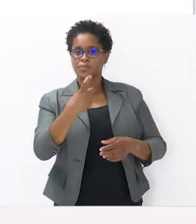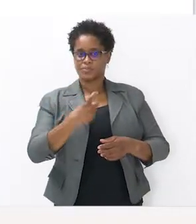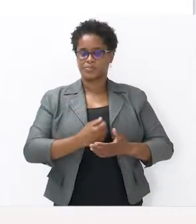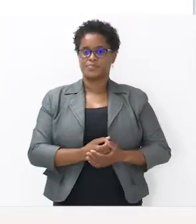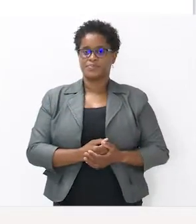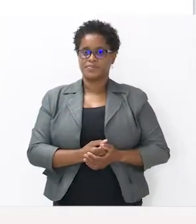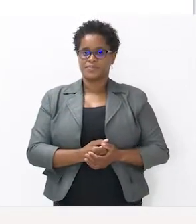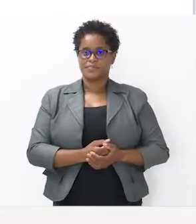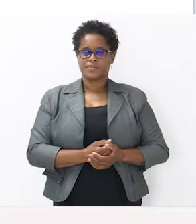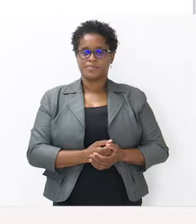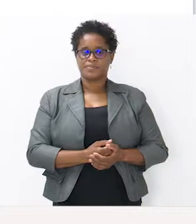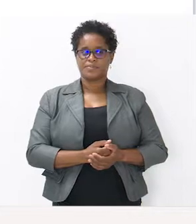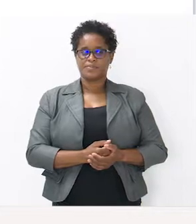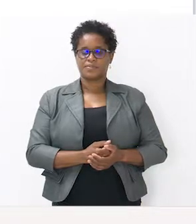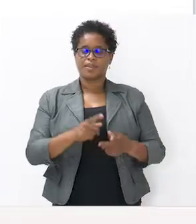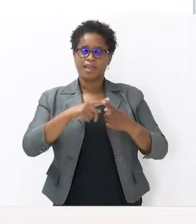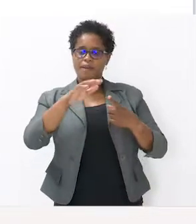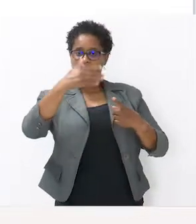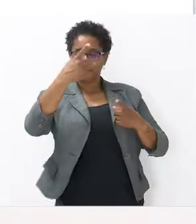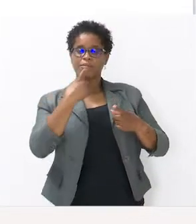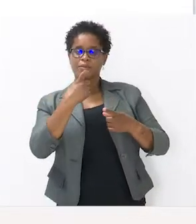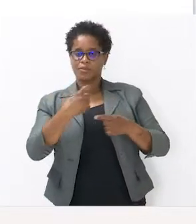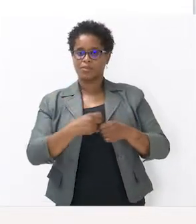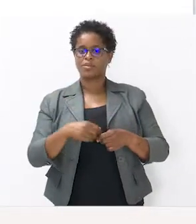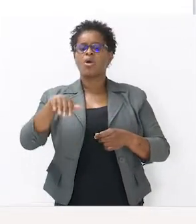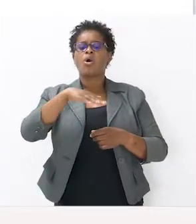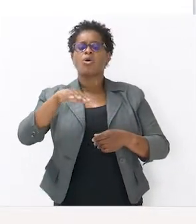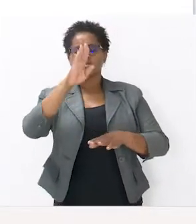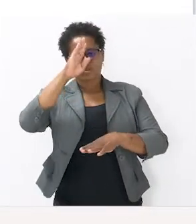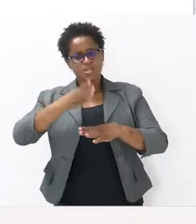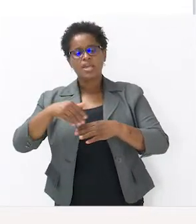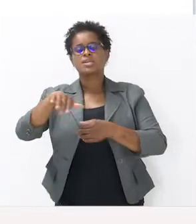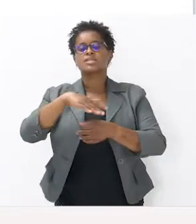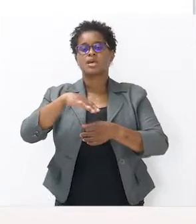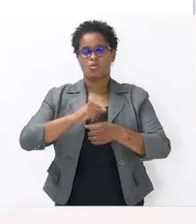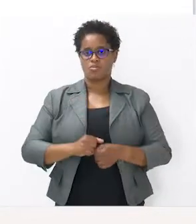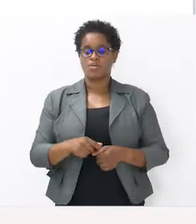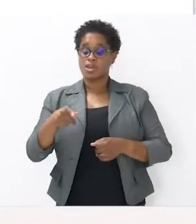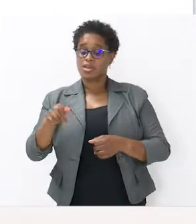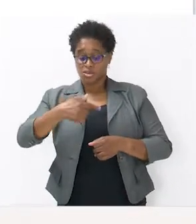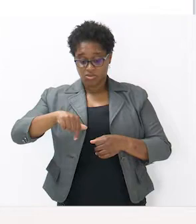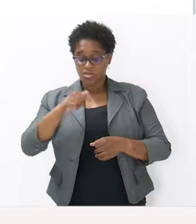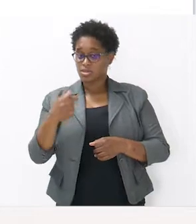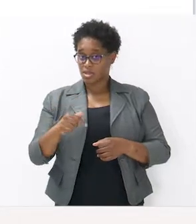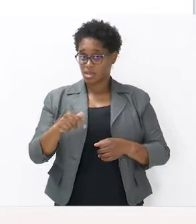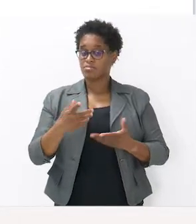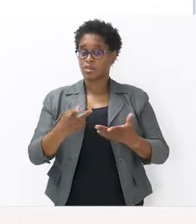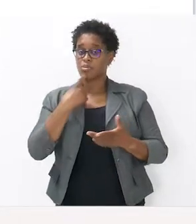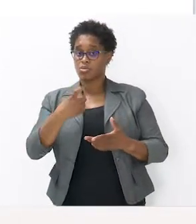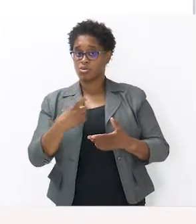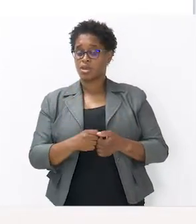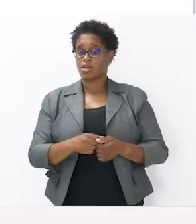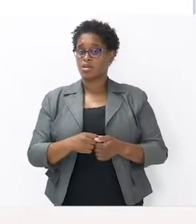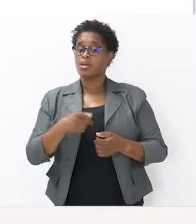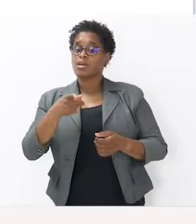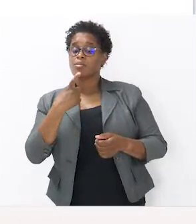questões. A primeira questão, onde se desenrola a ação? Aqui nós estamos, a questão está a perguntar, a questão